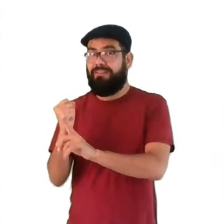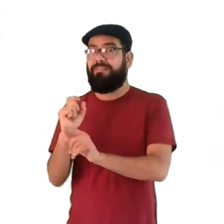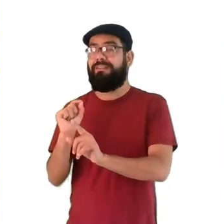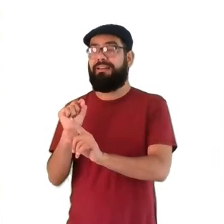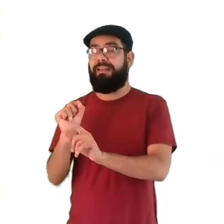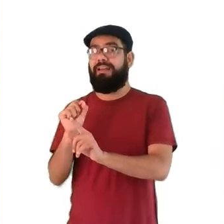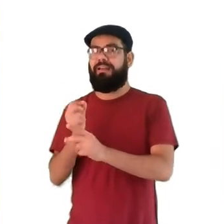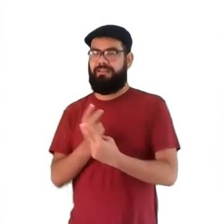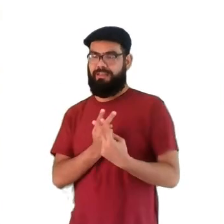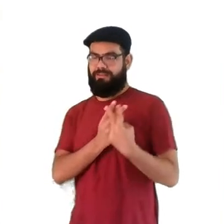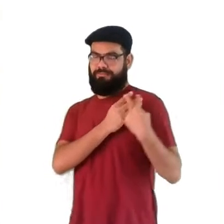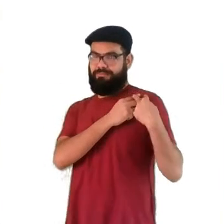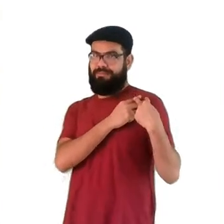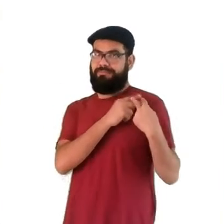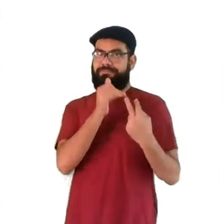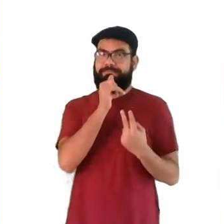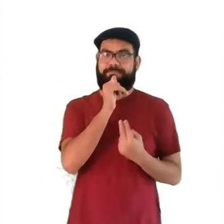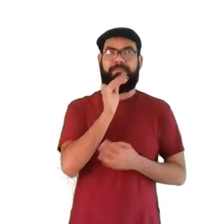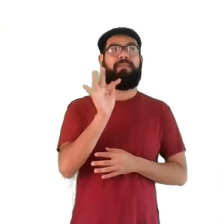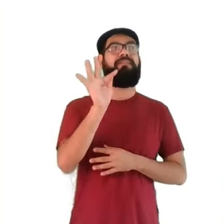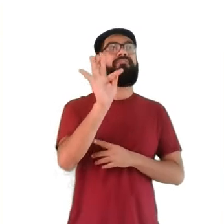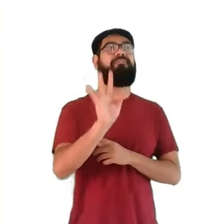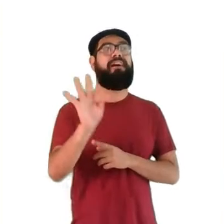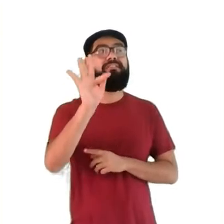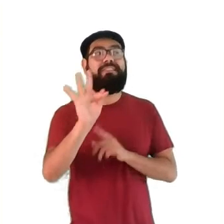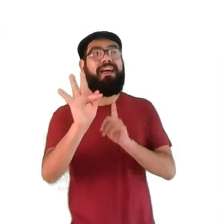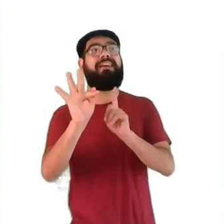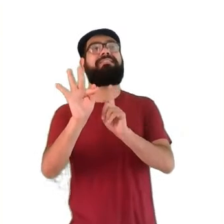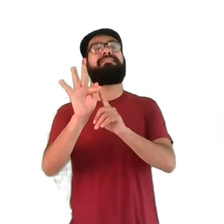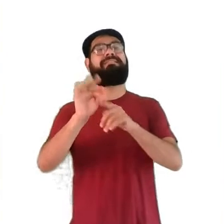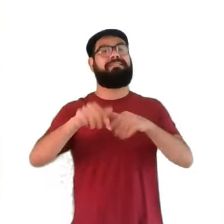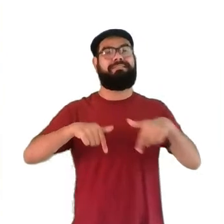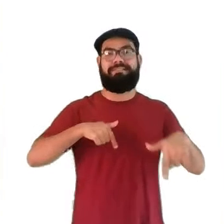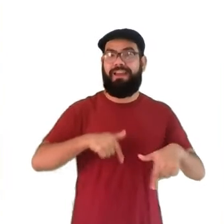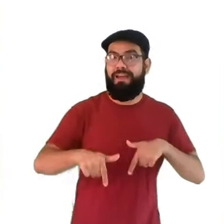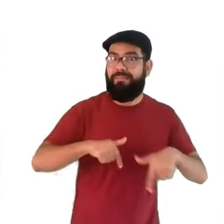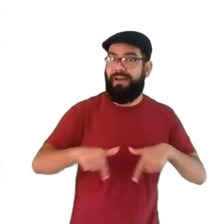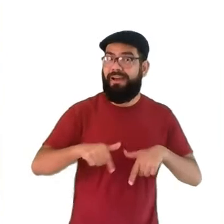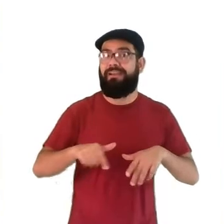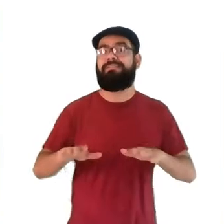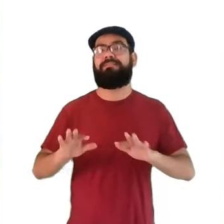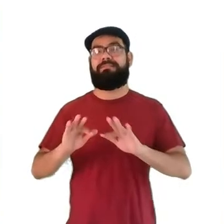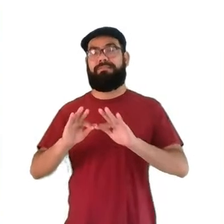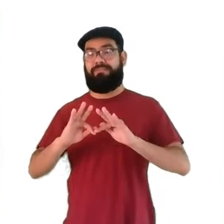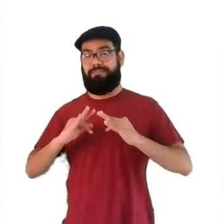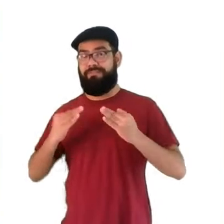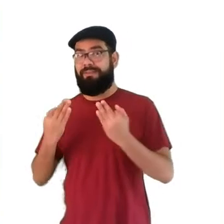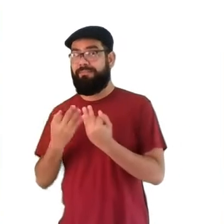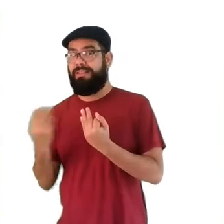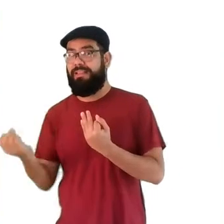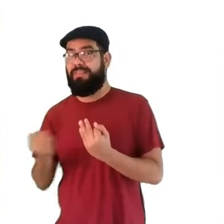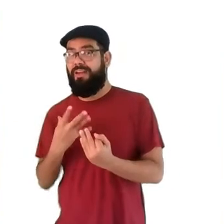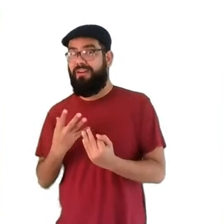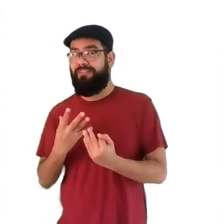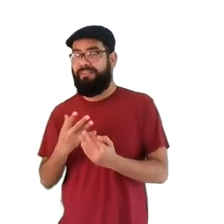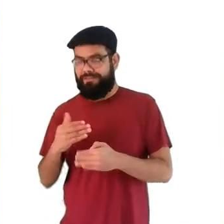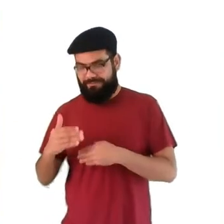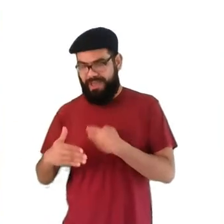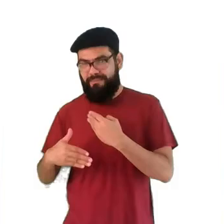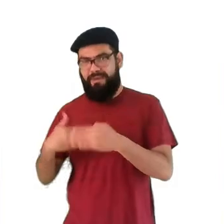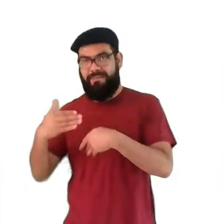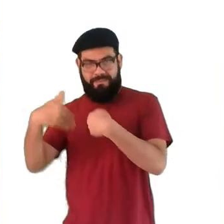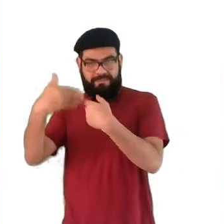como a faculdade, o trabalho, a família e assim por diante. E como eu falei